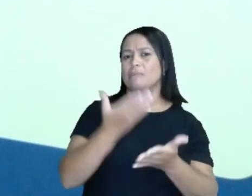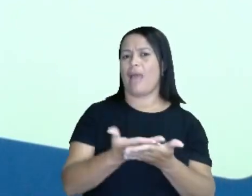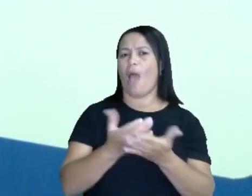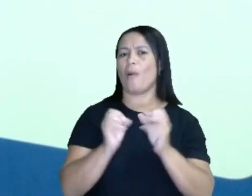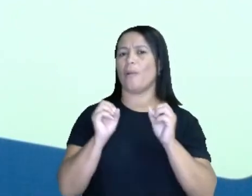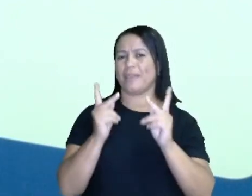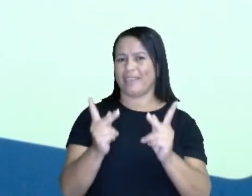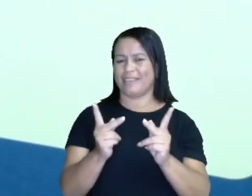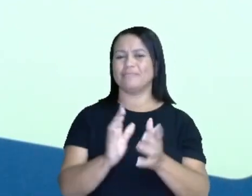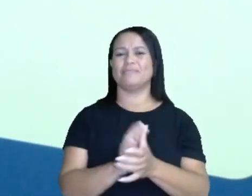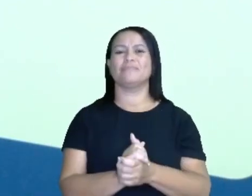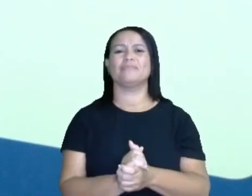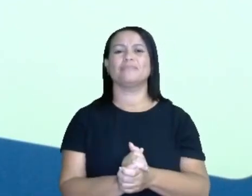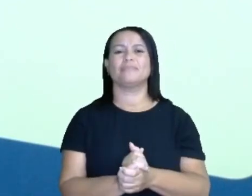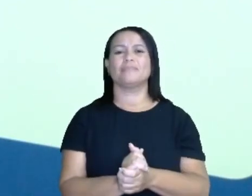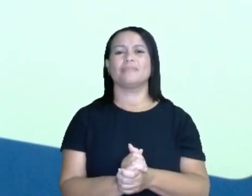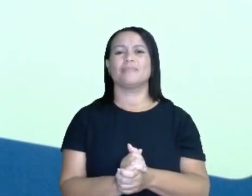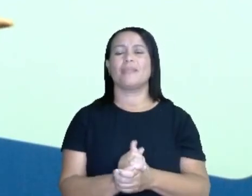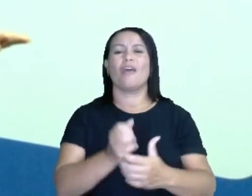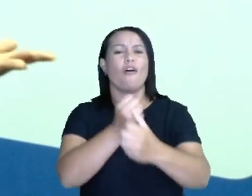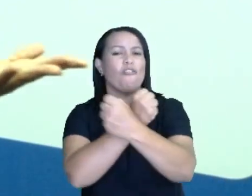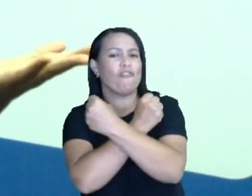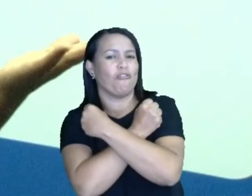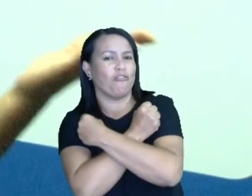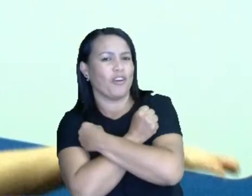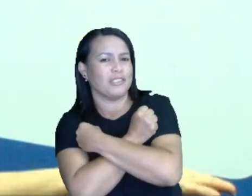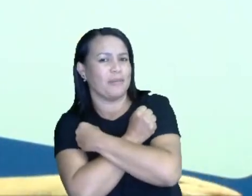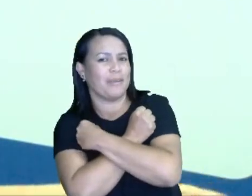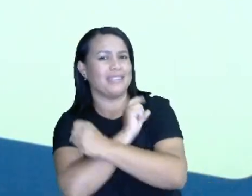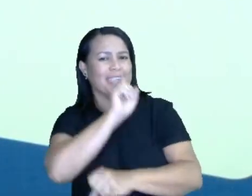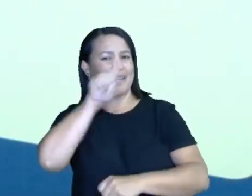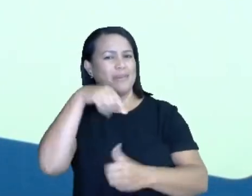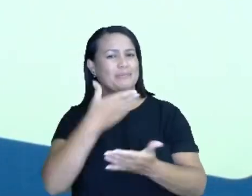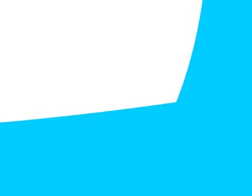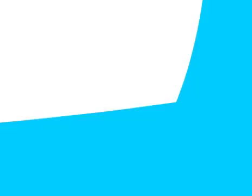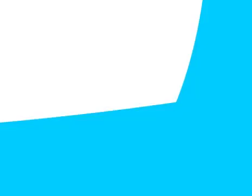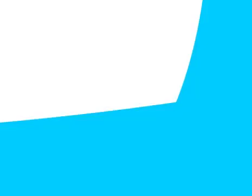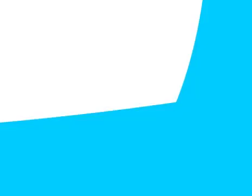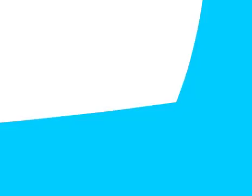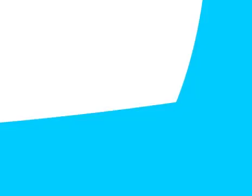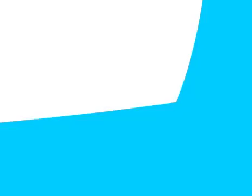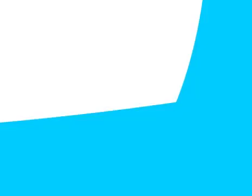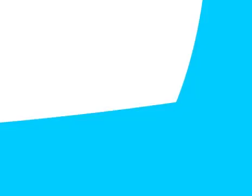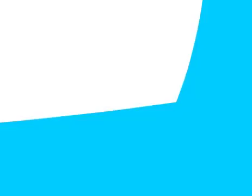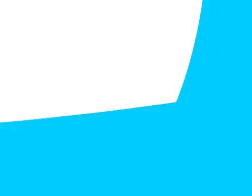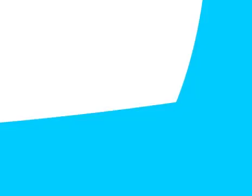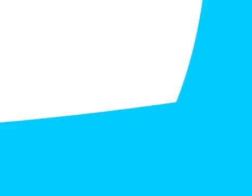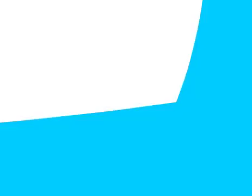Tá bem, pessoal? Um forte abraço e até a próxima aula.